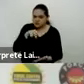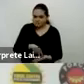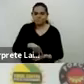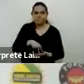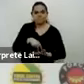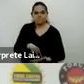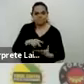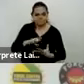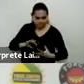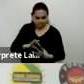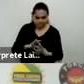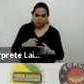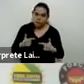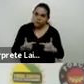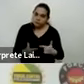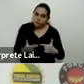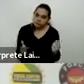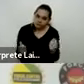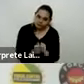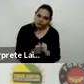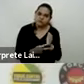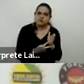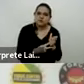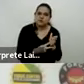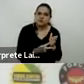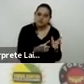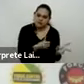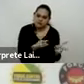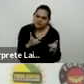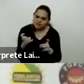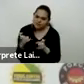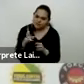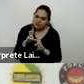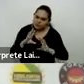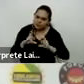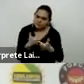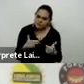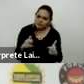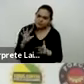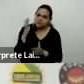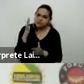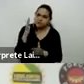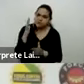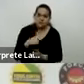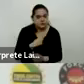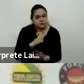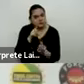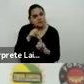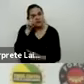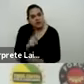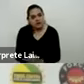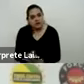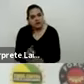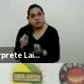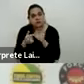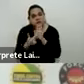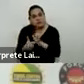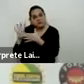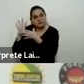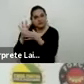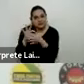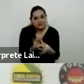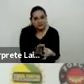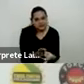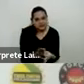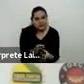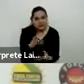sindicato, sabe? Perceber que está acontecendo tudo isso. A ideia, nosso objetivo é esse, a gente contextualizar para o trabalhador perceber